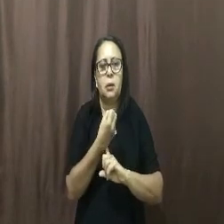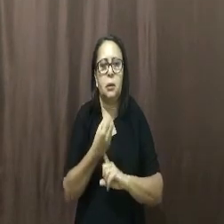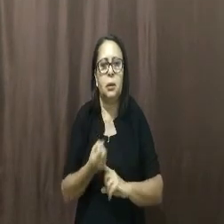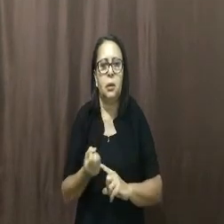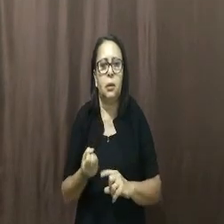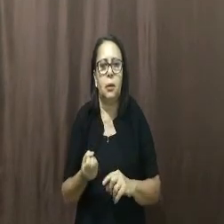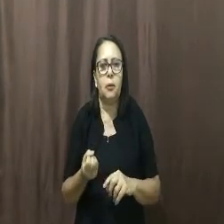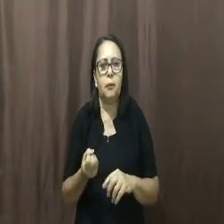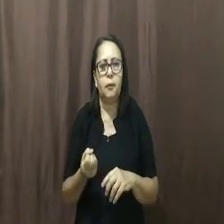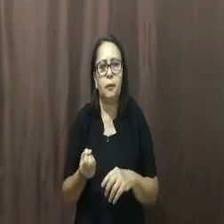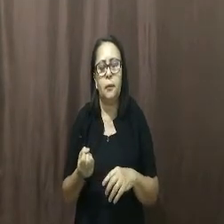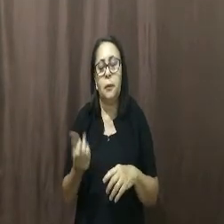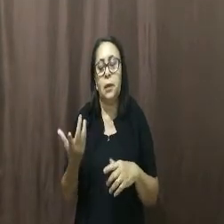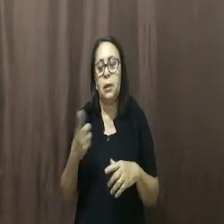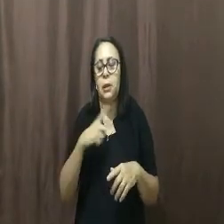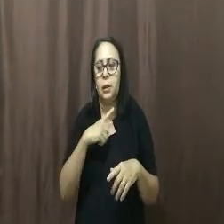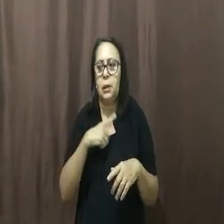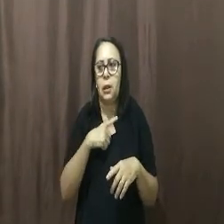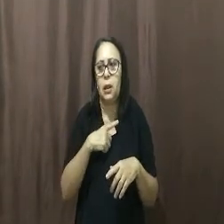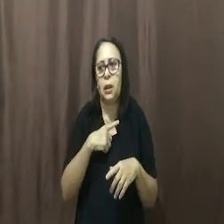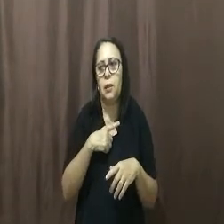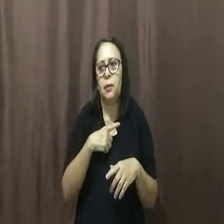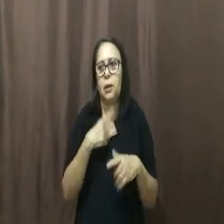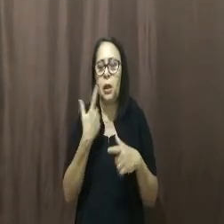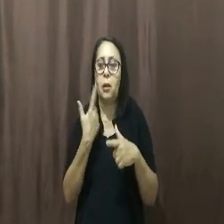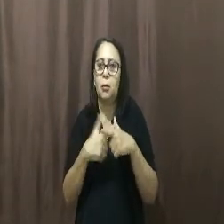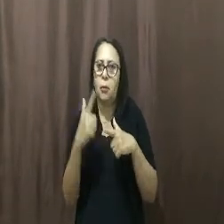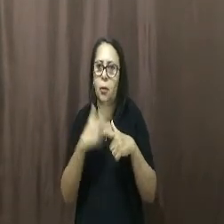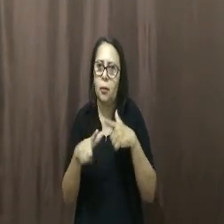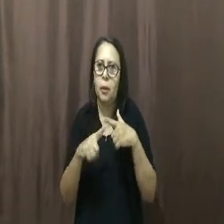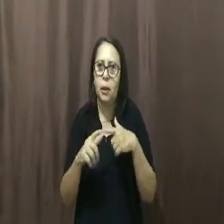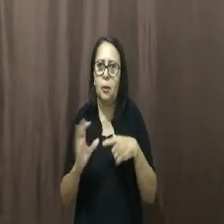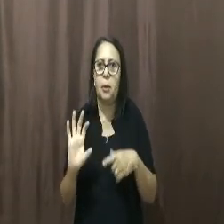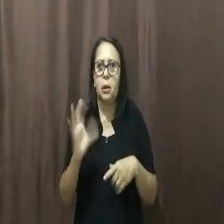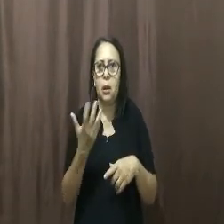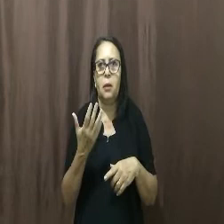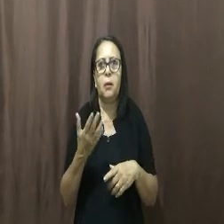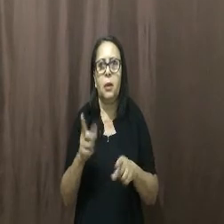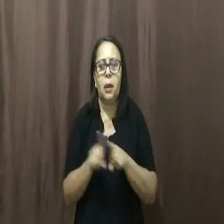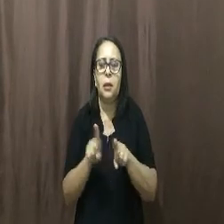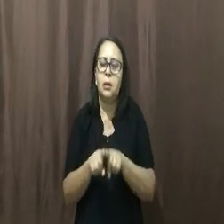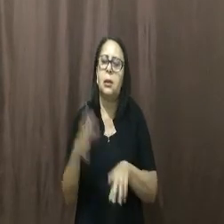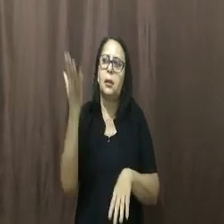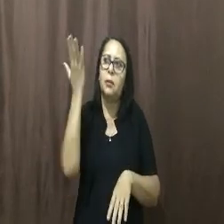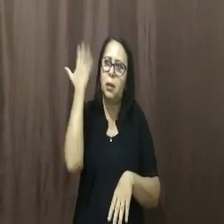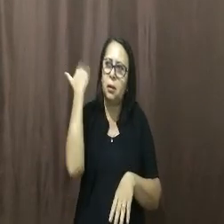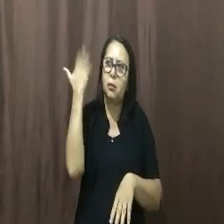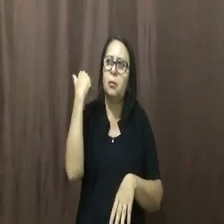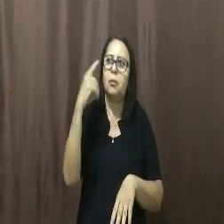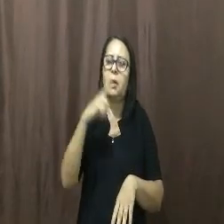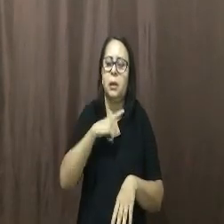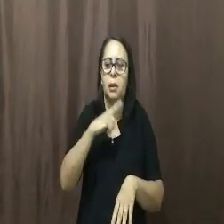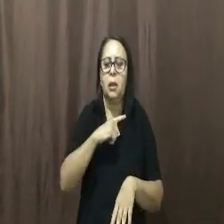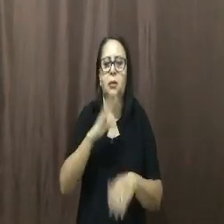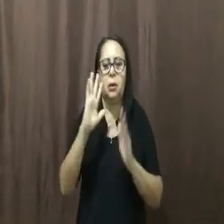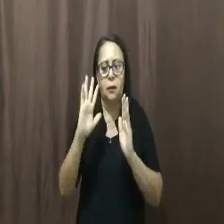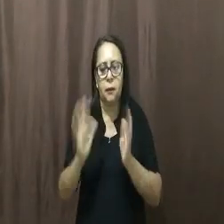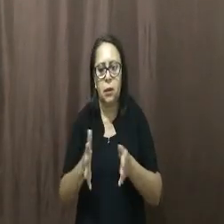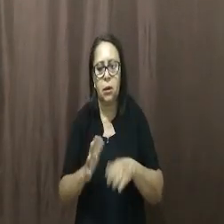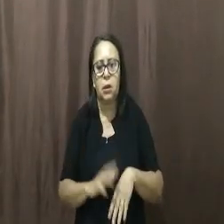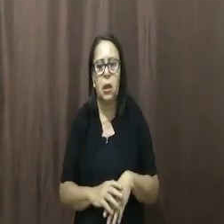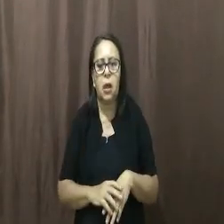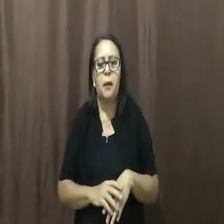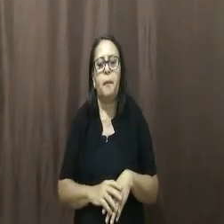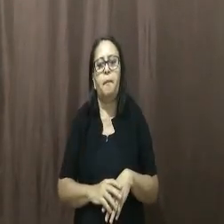social, e nos deparamos com uma situação que ocorre e já ocorreu antes de pandemia, né? Não é